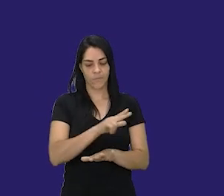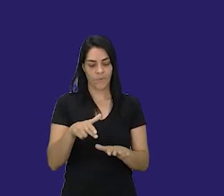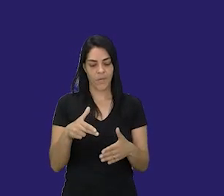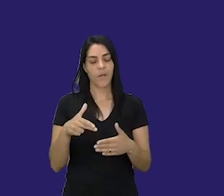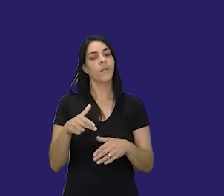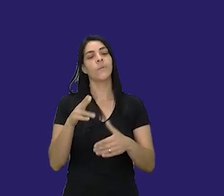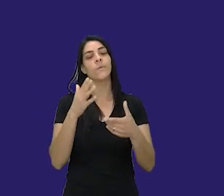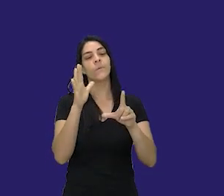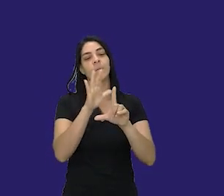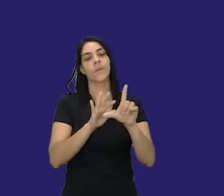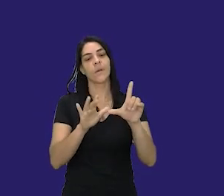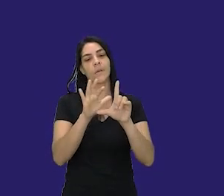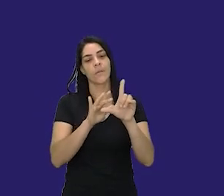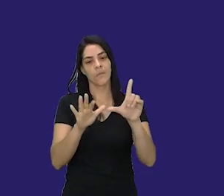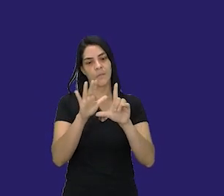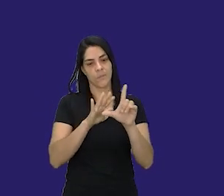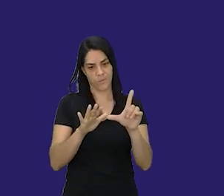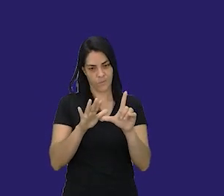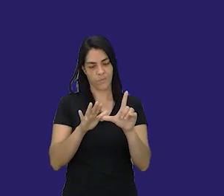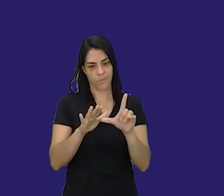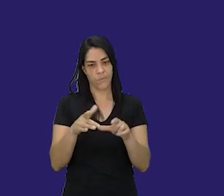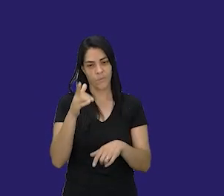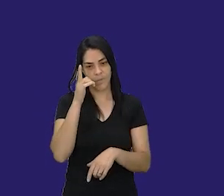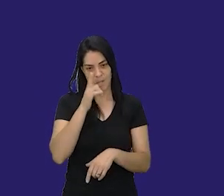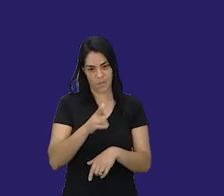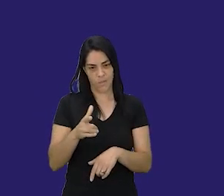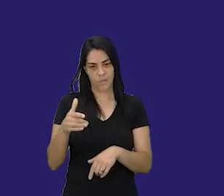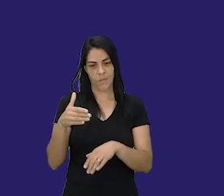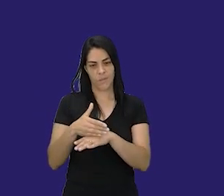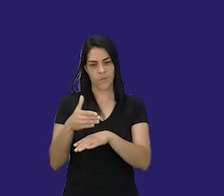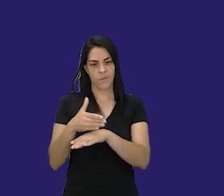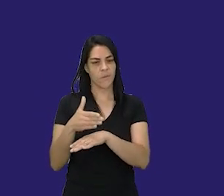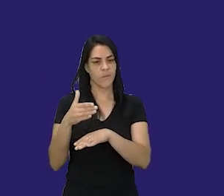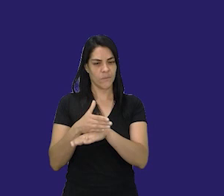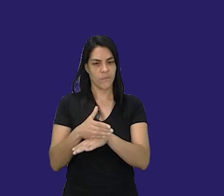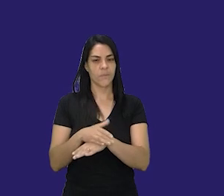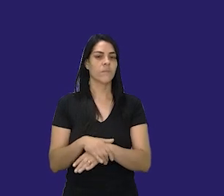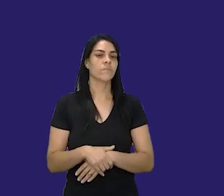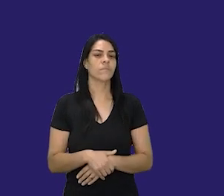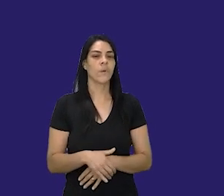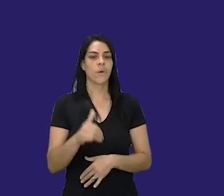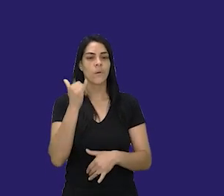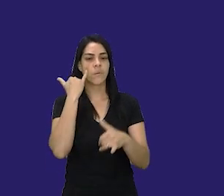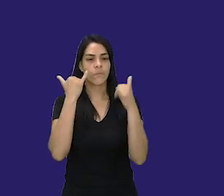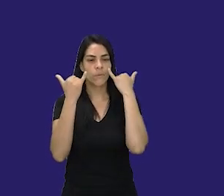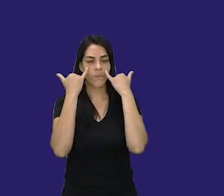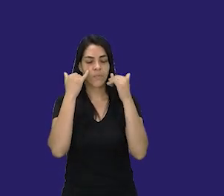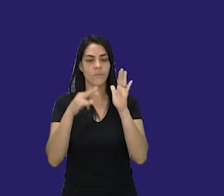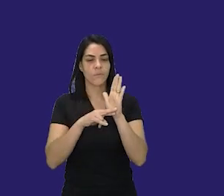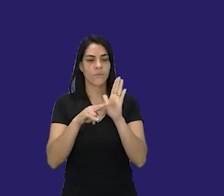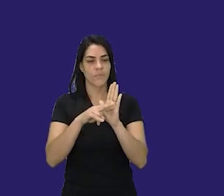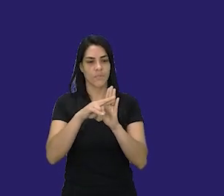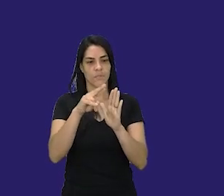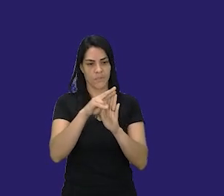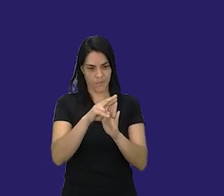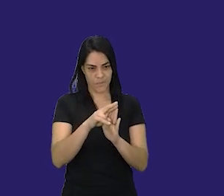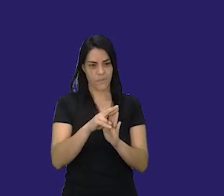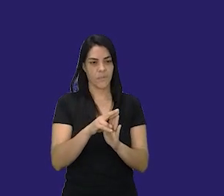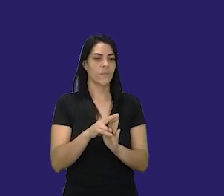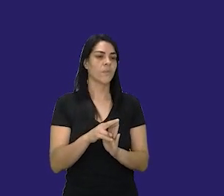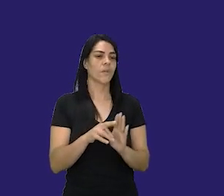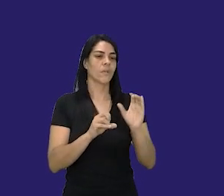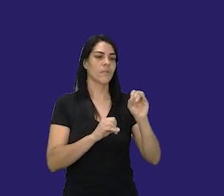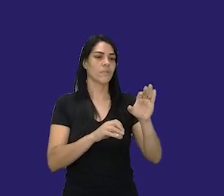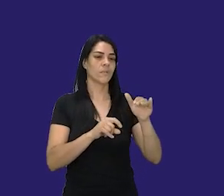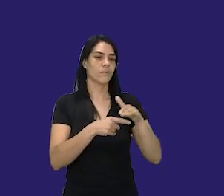roteiro formativo, né, tanto de língua portuguesa, aí no centro do slide, quanto o de matemática, no